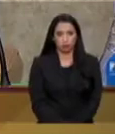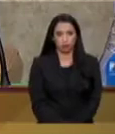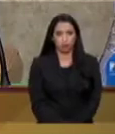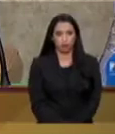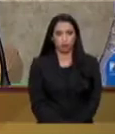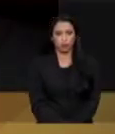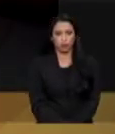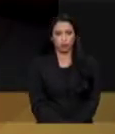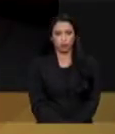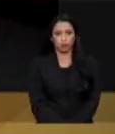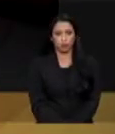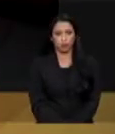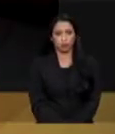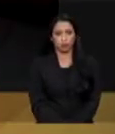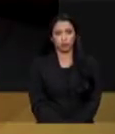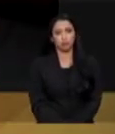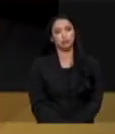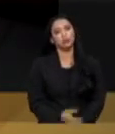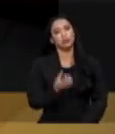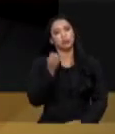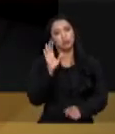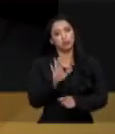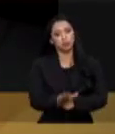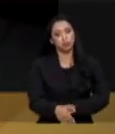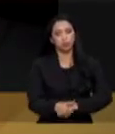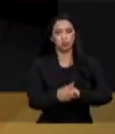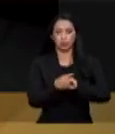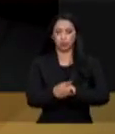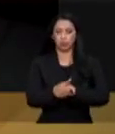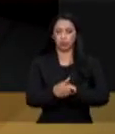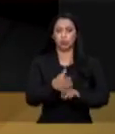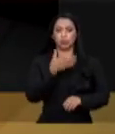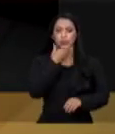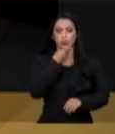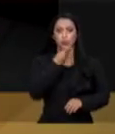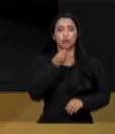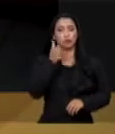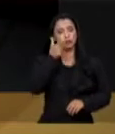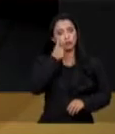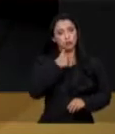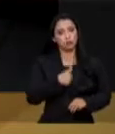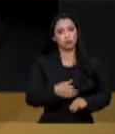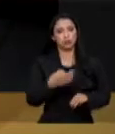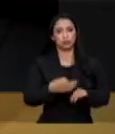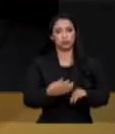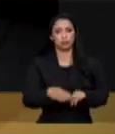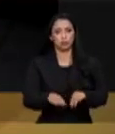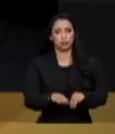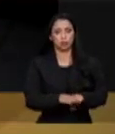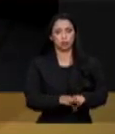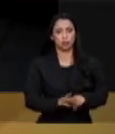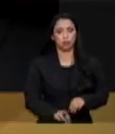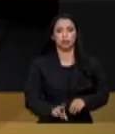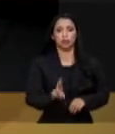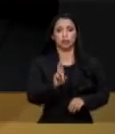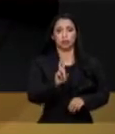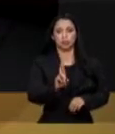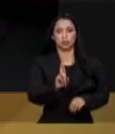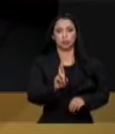Boa tarde, cumprimento aos senhores ministros, às senhoras ministras deste egrégio tribunal, na pessoa do ilustríssimo